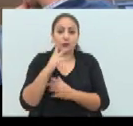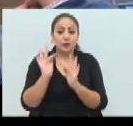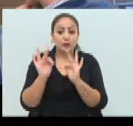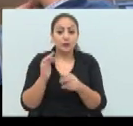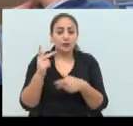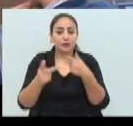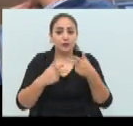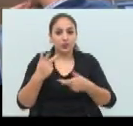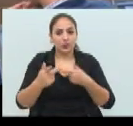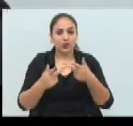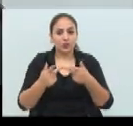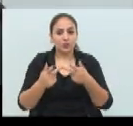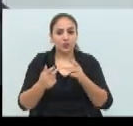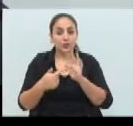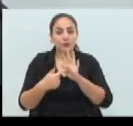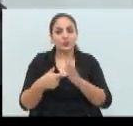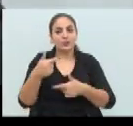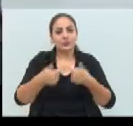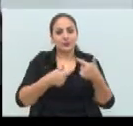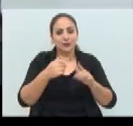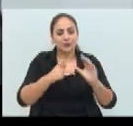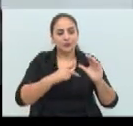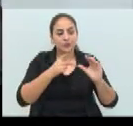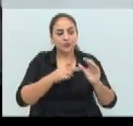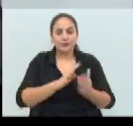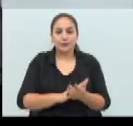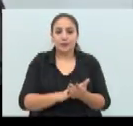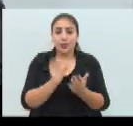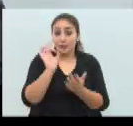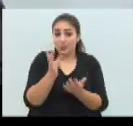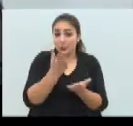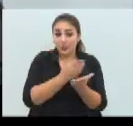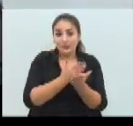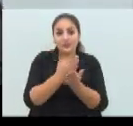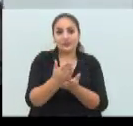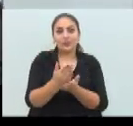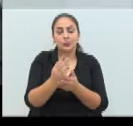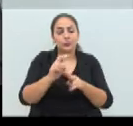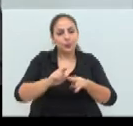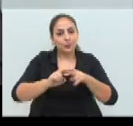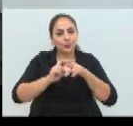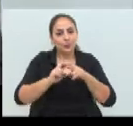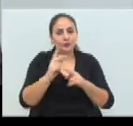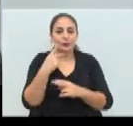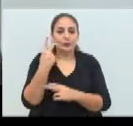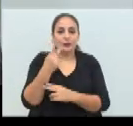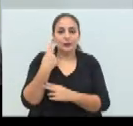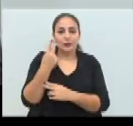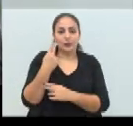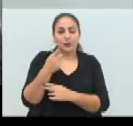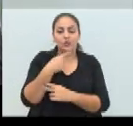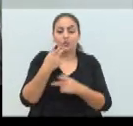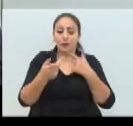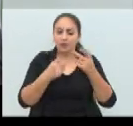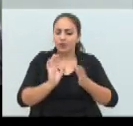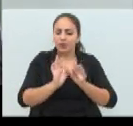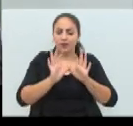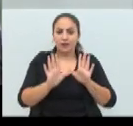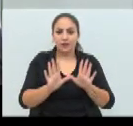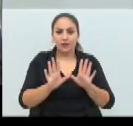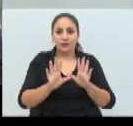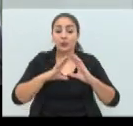na Câmara Municipal. O mandato está só iniciando, por isso o vereador se colocou à disposição de